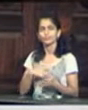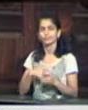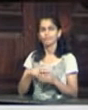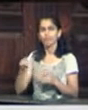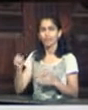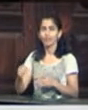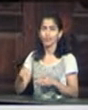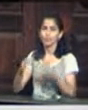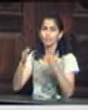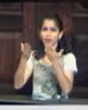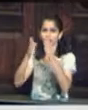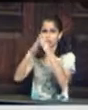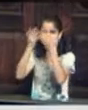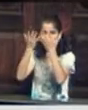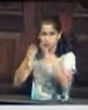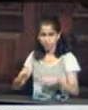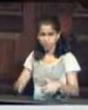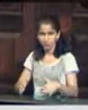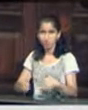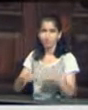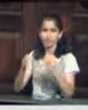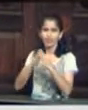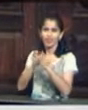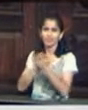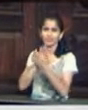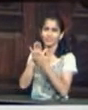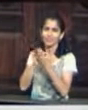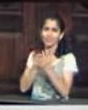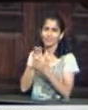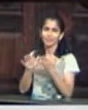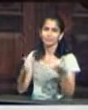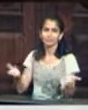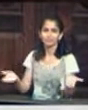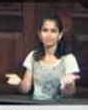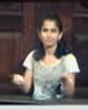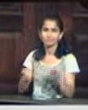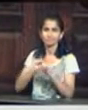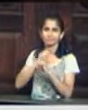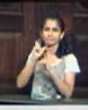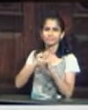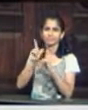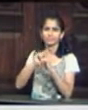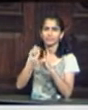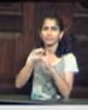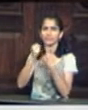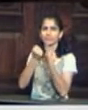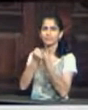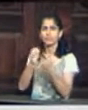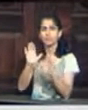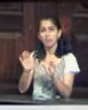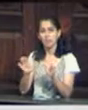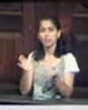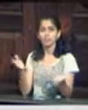tragédia de 2011 não receberam nem casa e estavam sob o risco de perder o aluguel social.